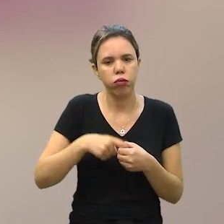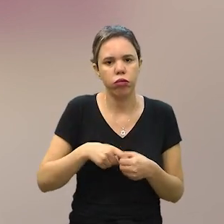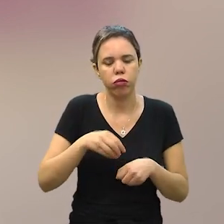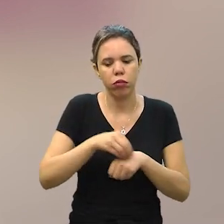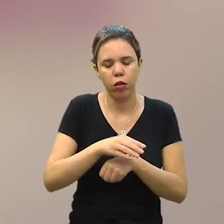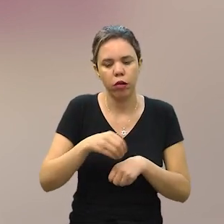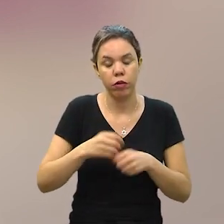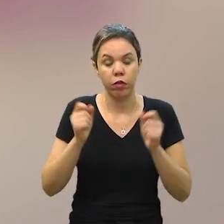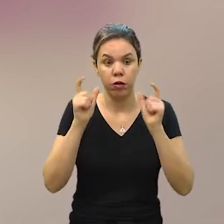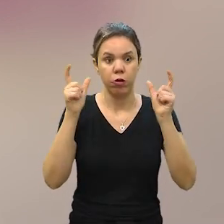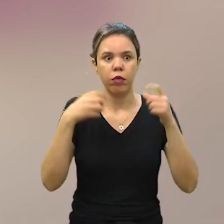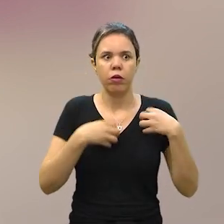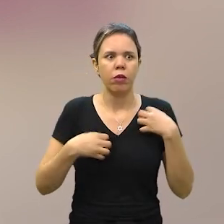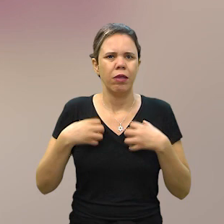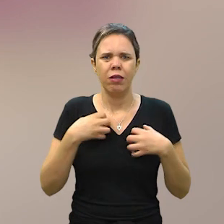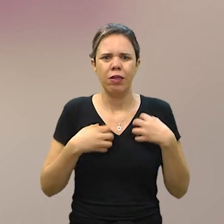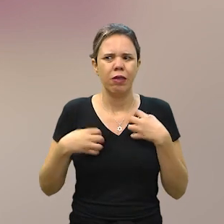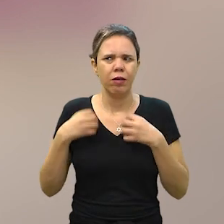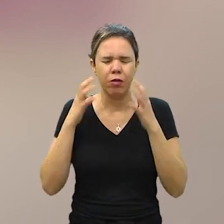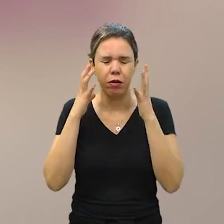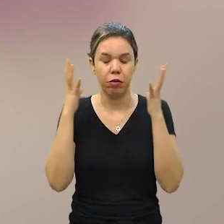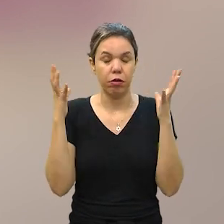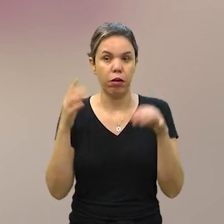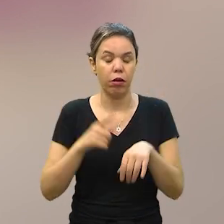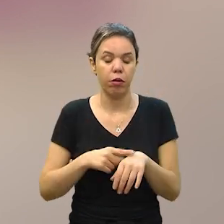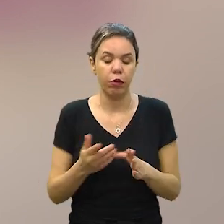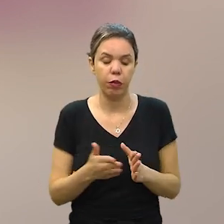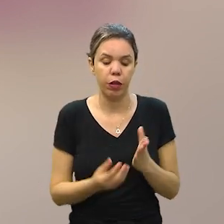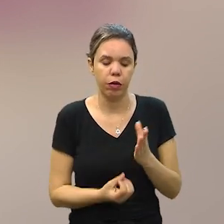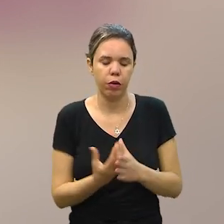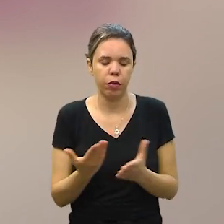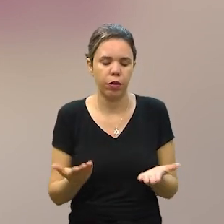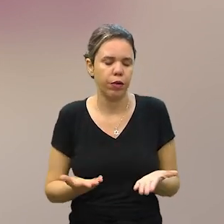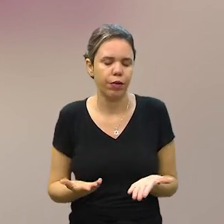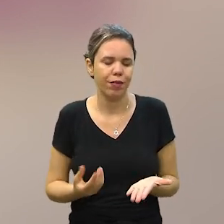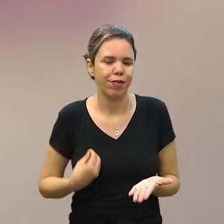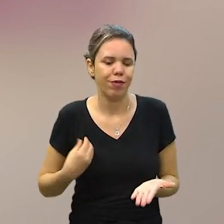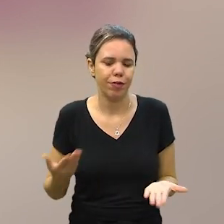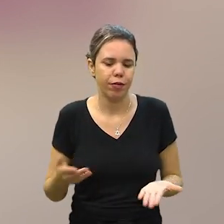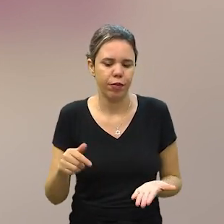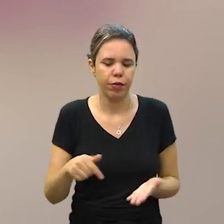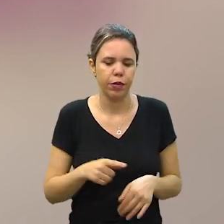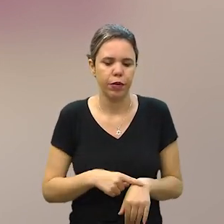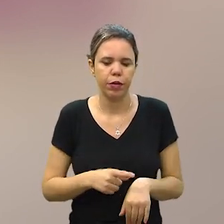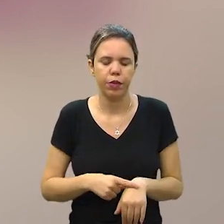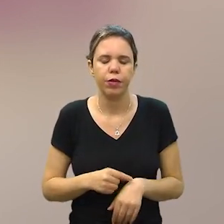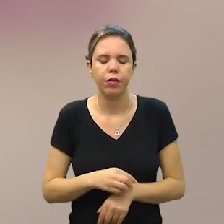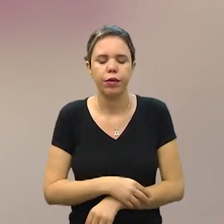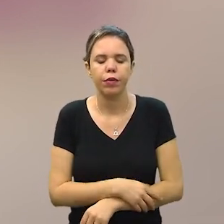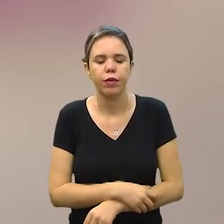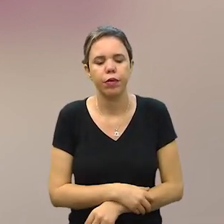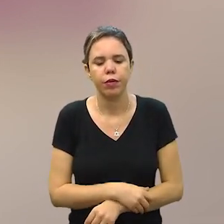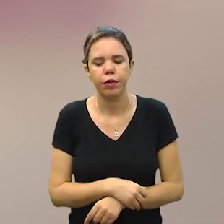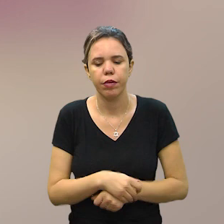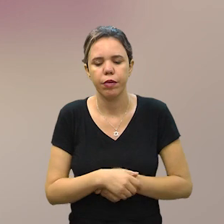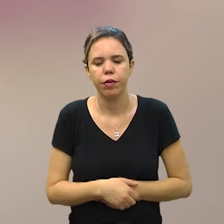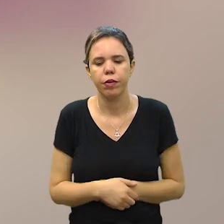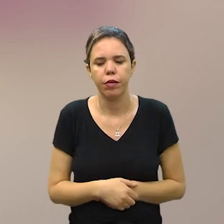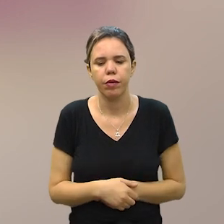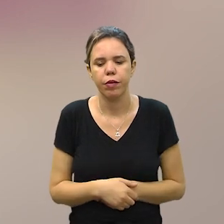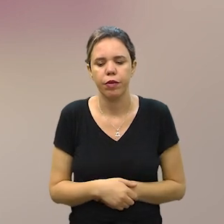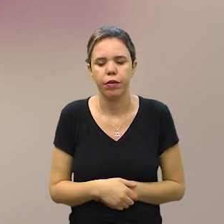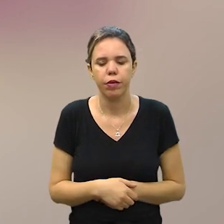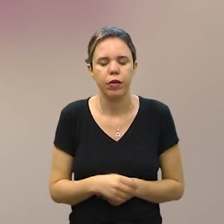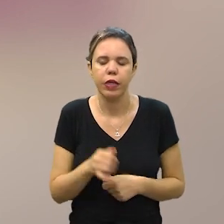e traz aquele pavor, como se fosse algo do momento, né? Que estivesse acontecendo ali naquele